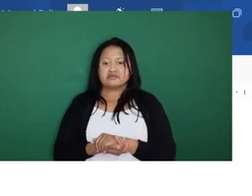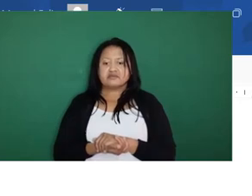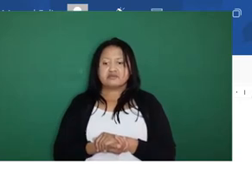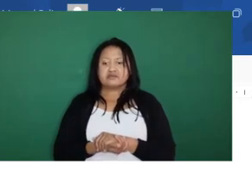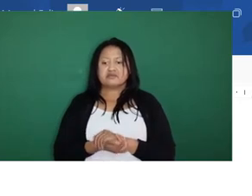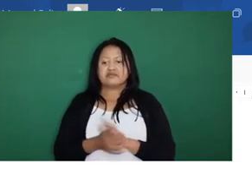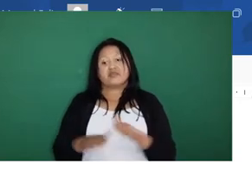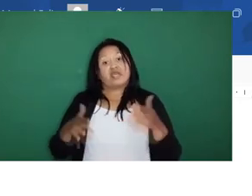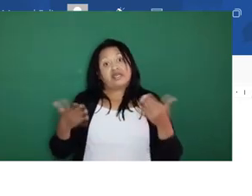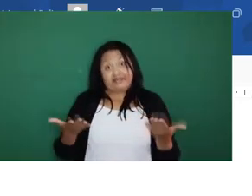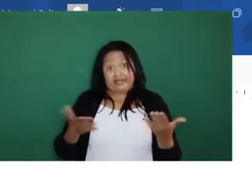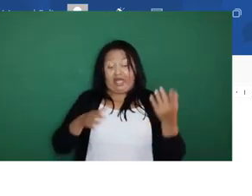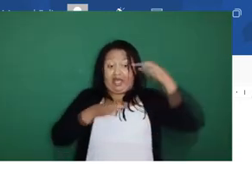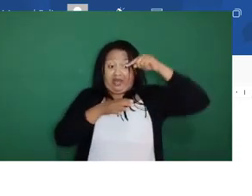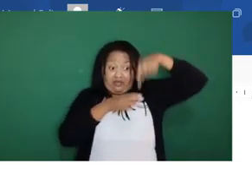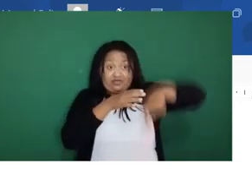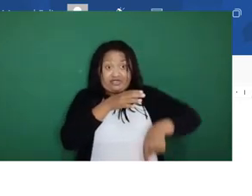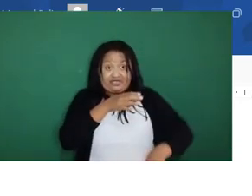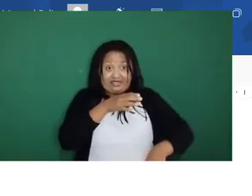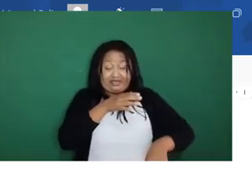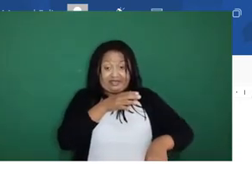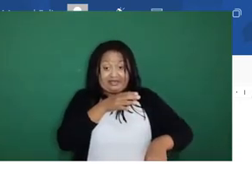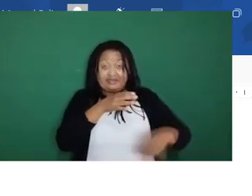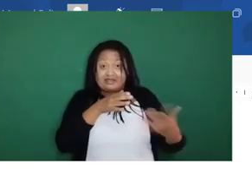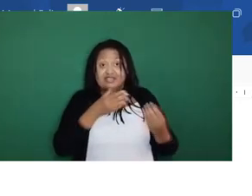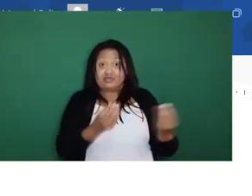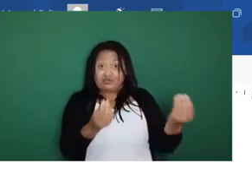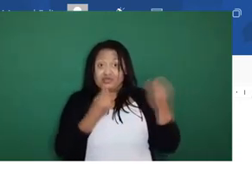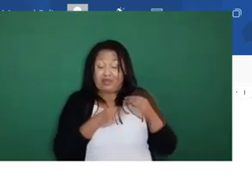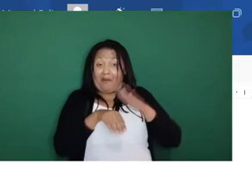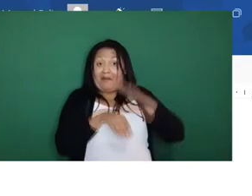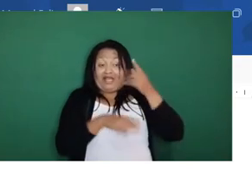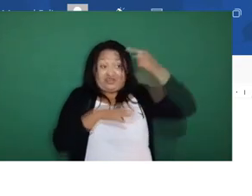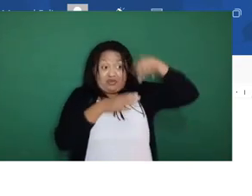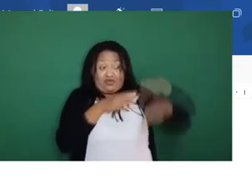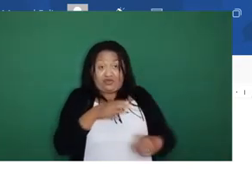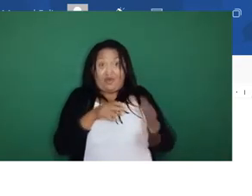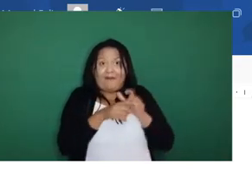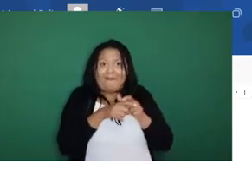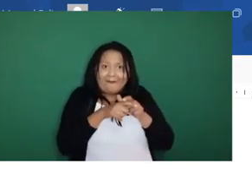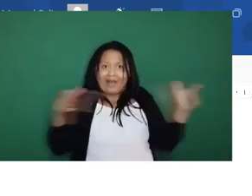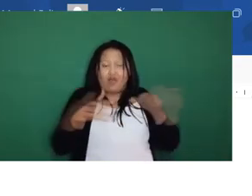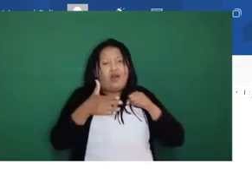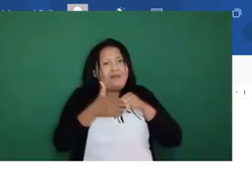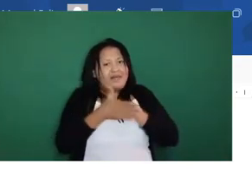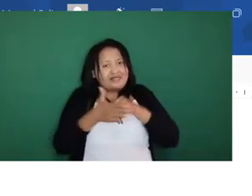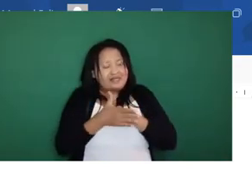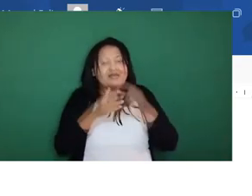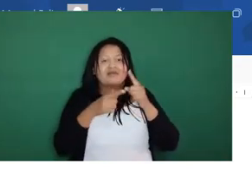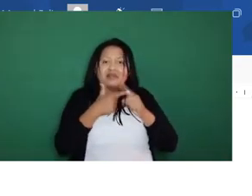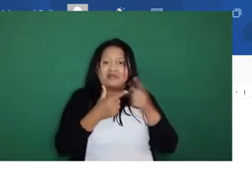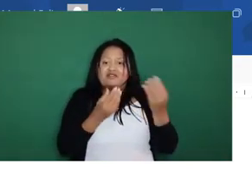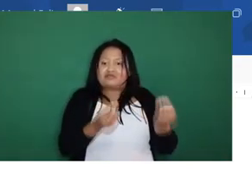foi nos dado a profundidade do tanque né obviamente quanto mais profundo maior vai ser essa pressão foi nos dada a pressão